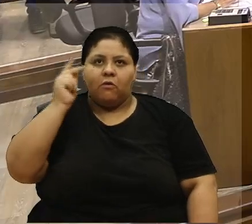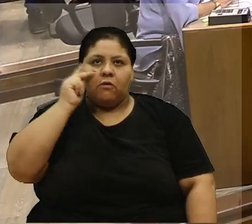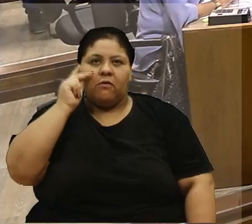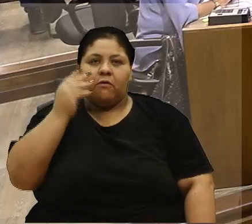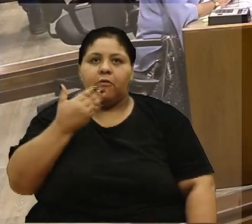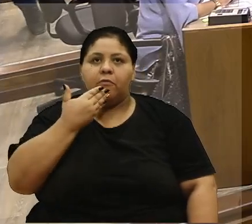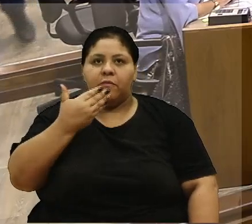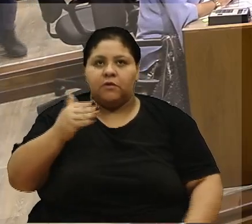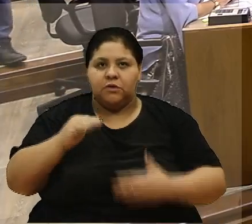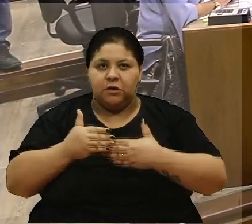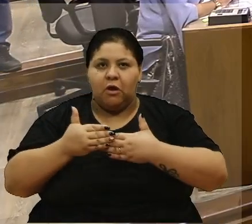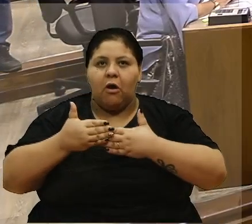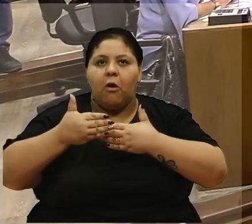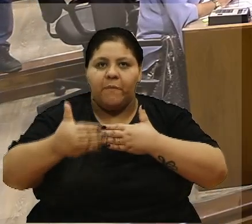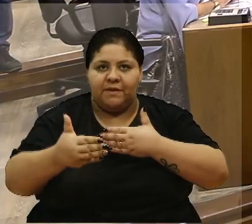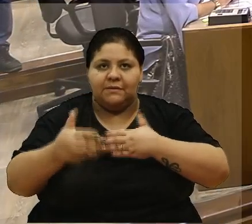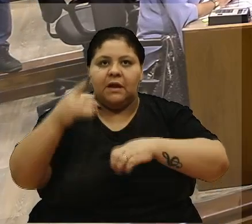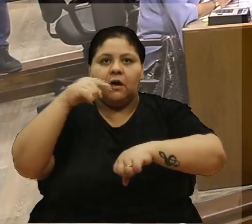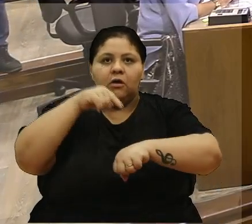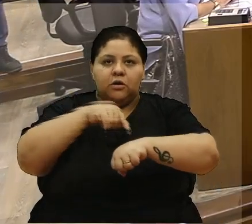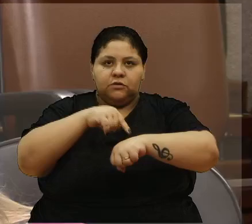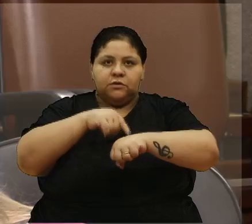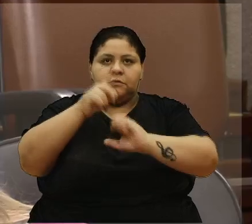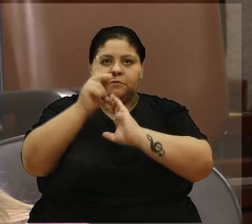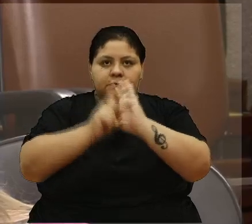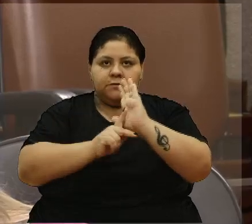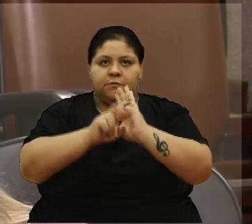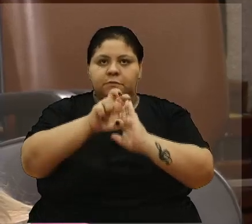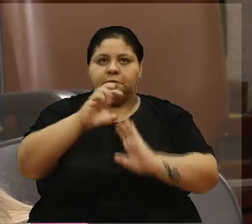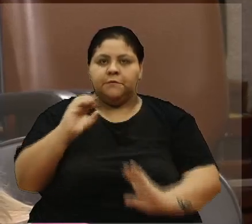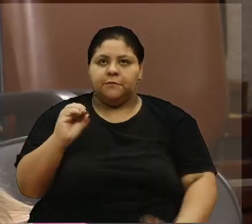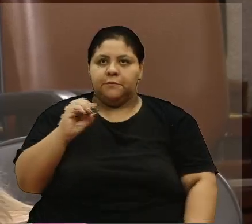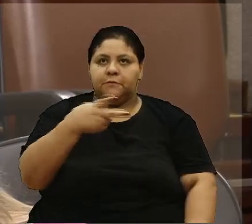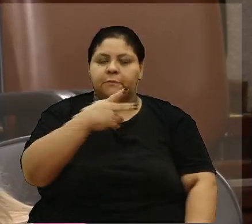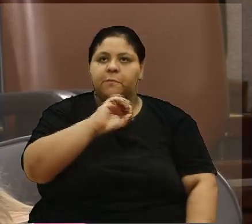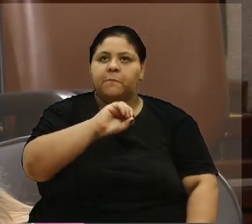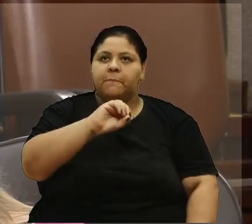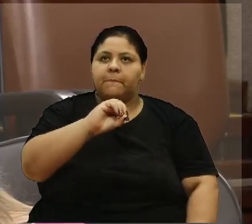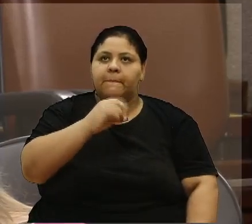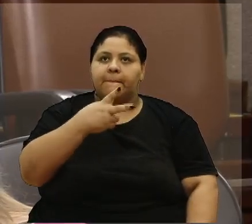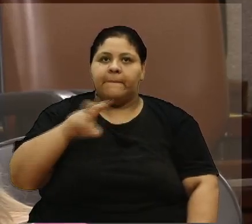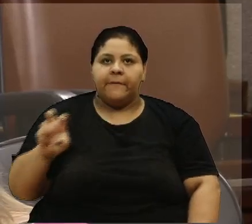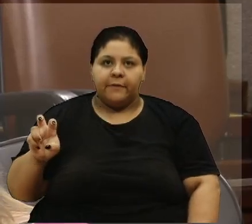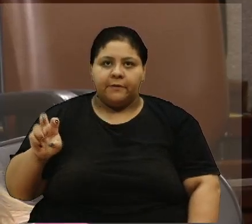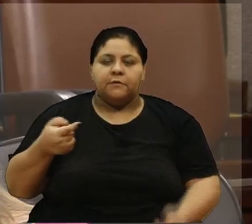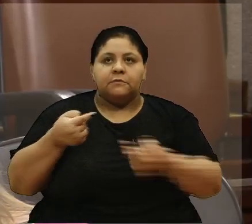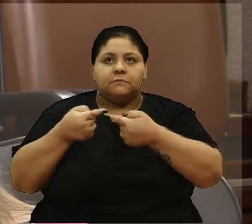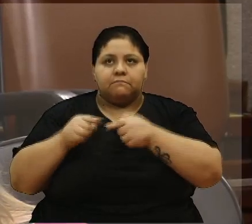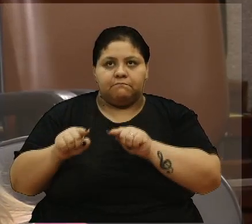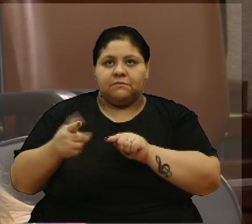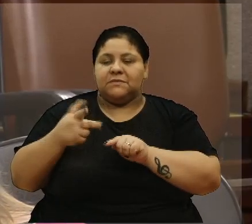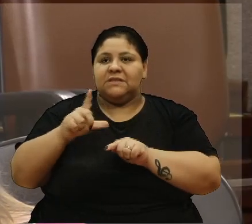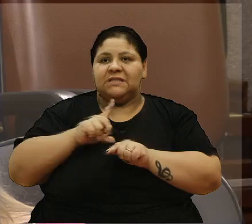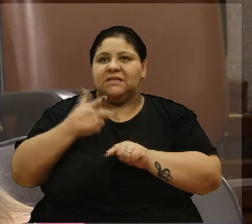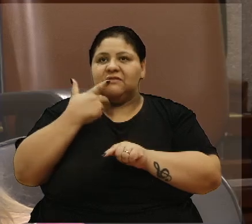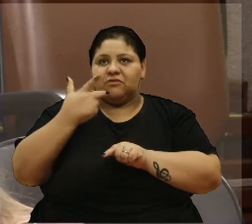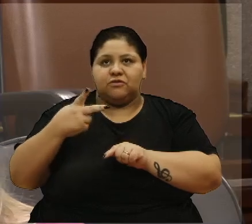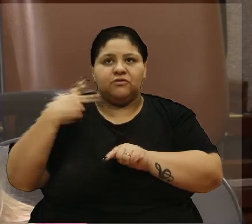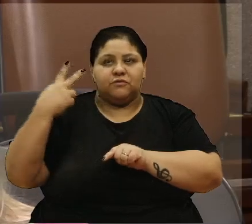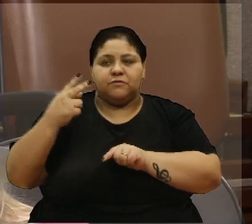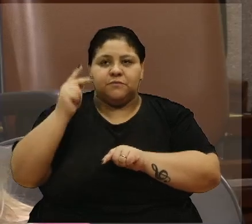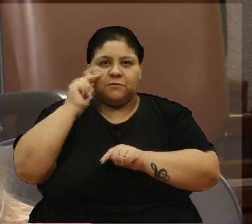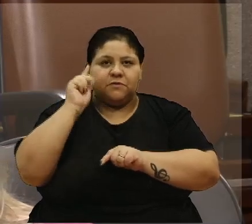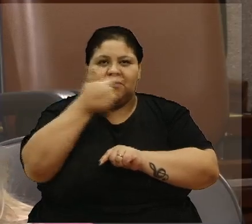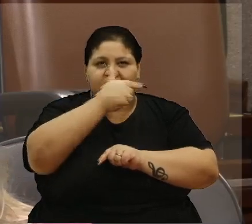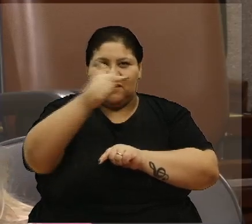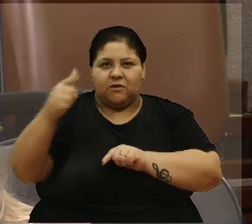pedir o adiamento do projeto 50, 2025, mas uma coisa tem que falar ao vereador Cláudio e aos